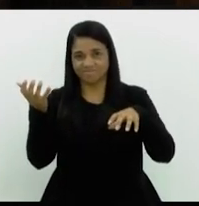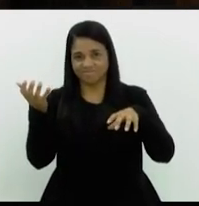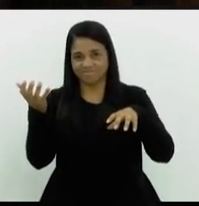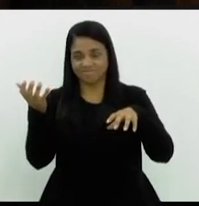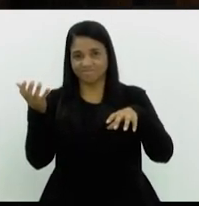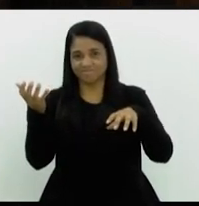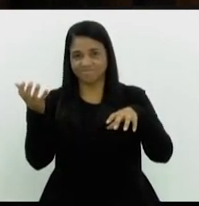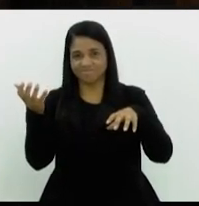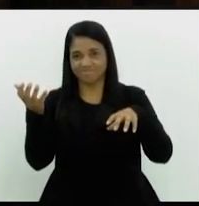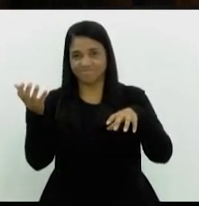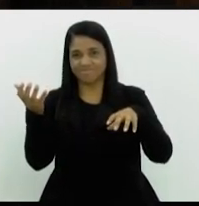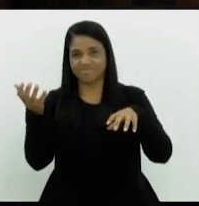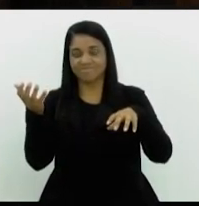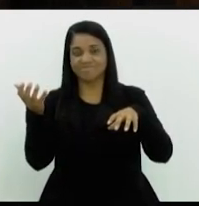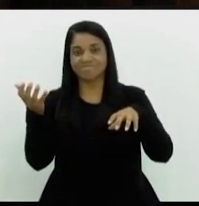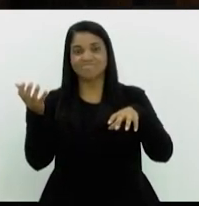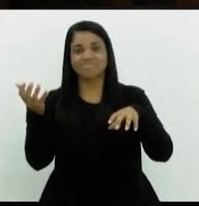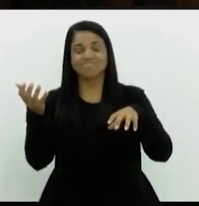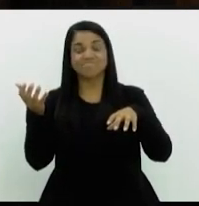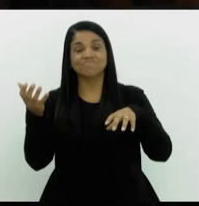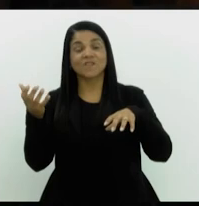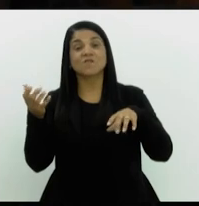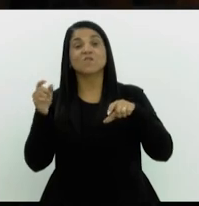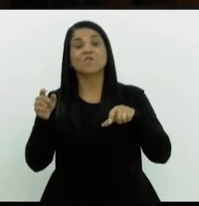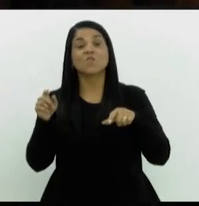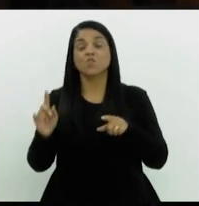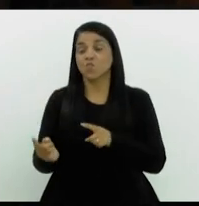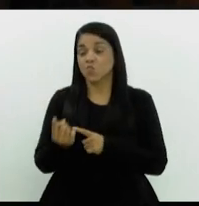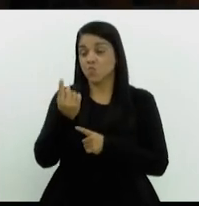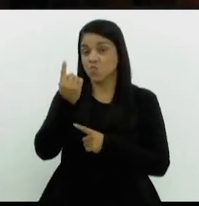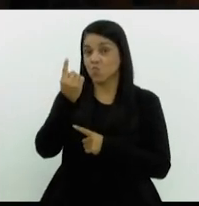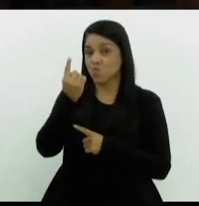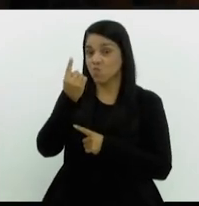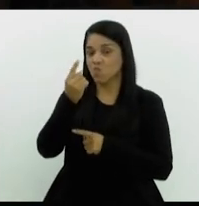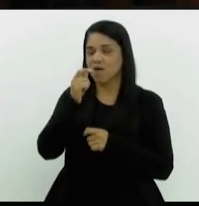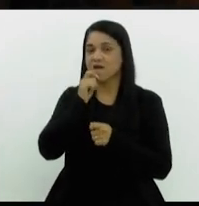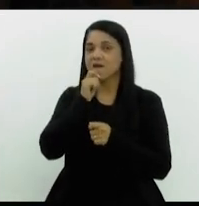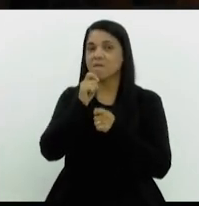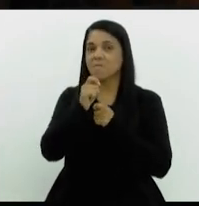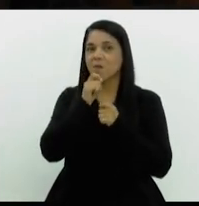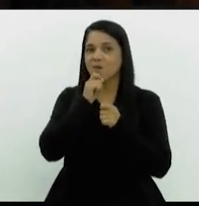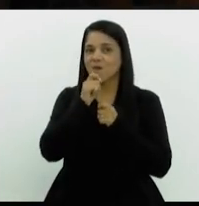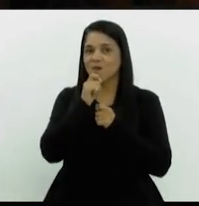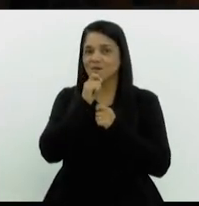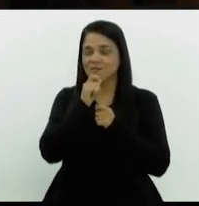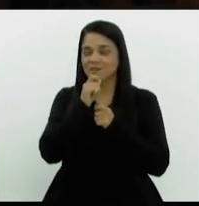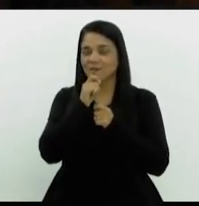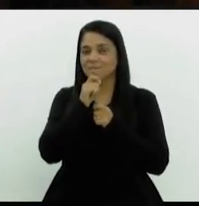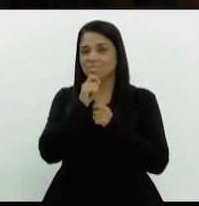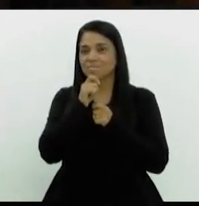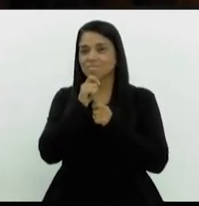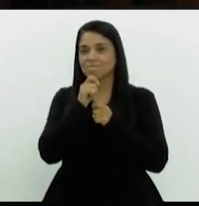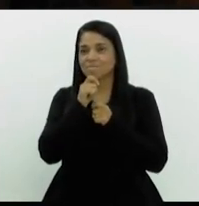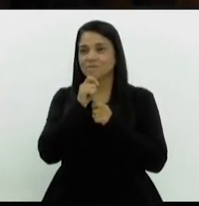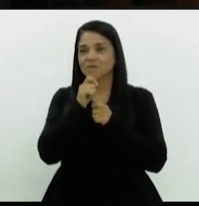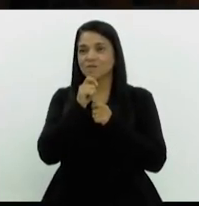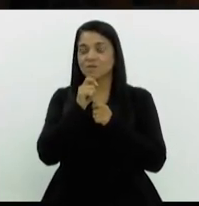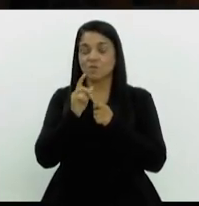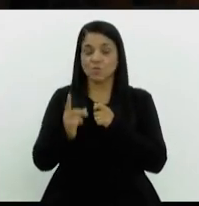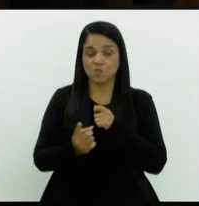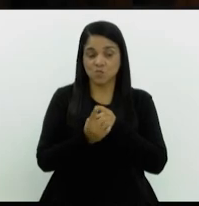surge, como de praxe, um repórter anunciando, de um lado, um